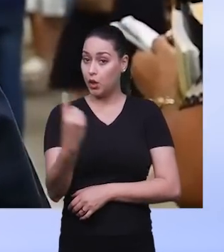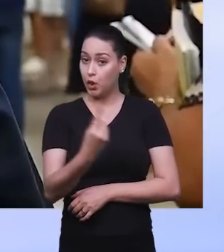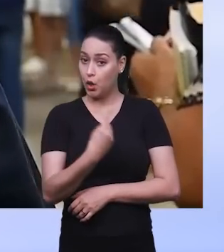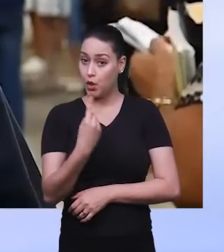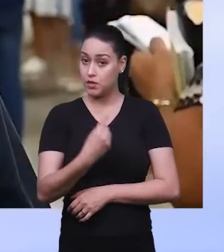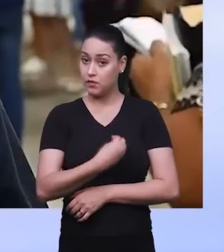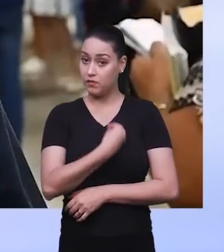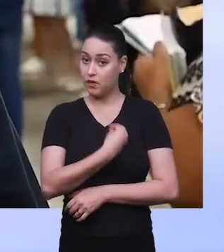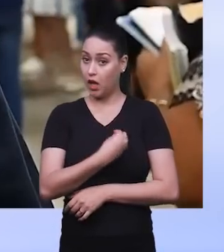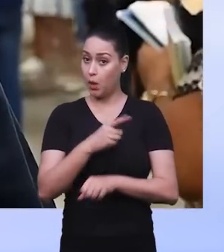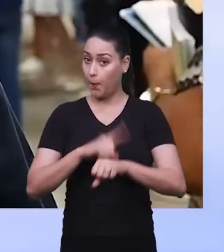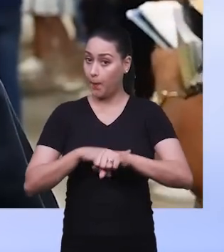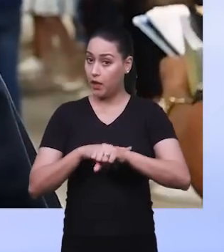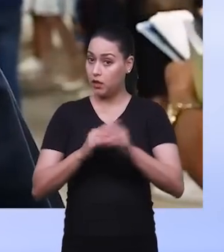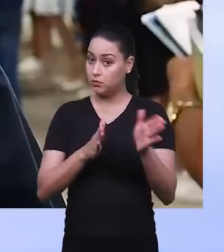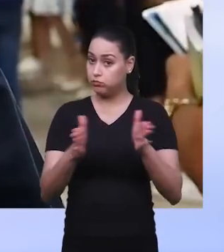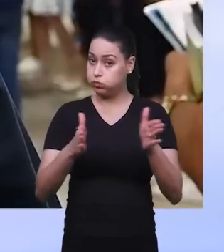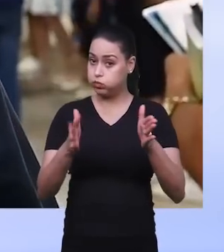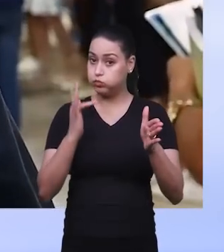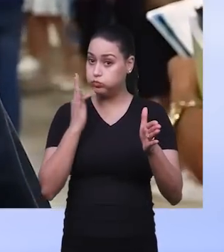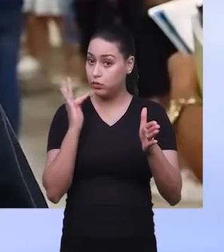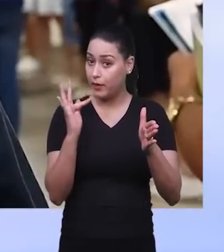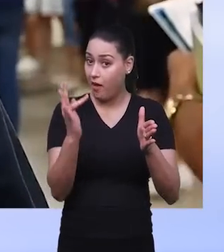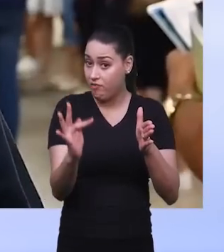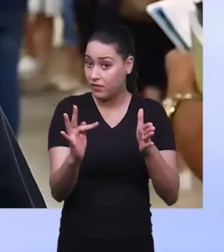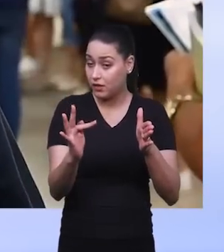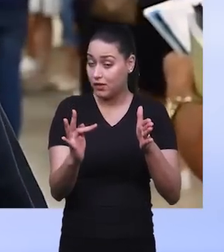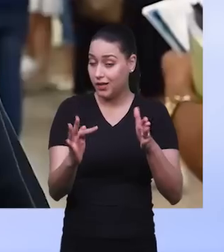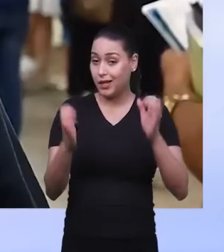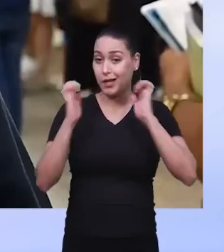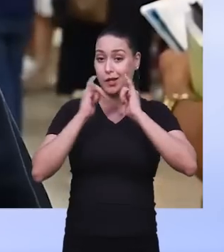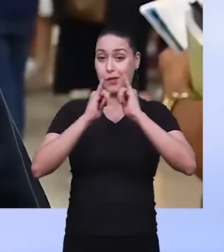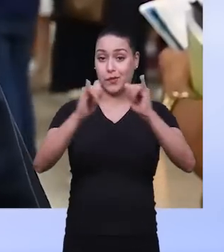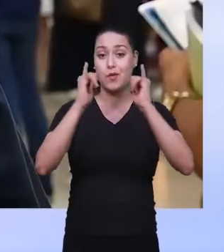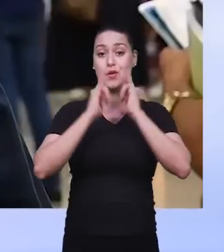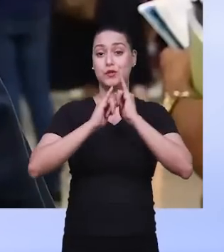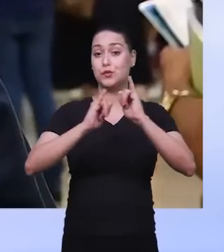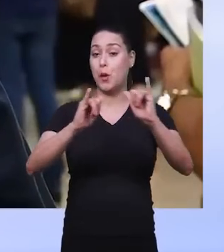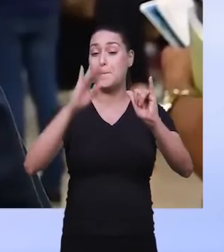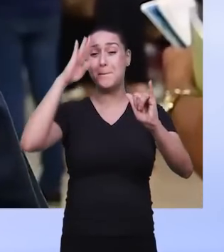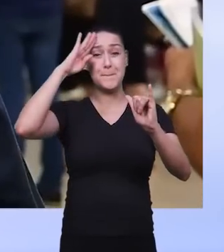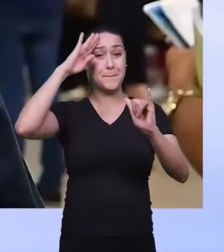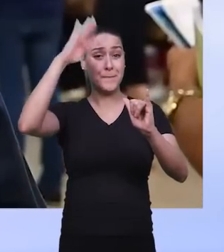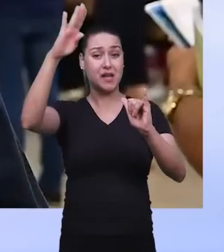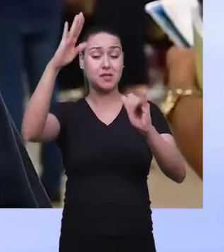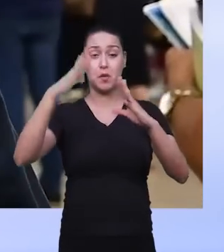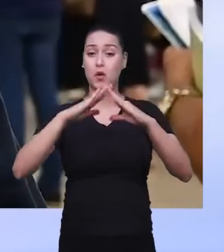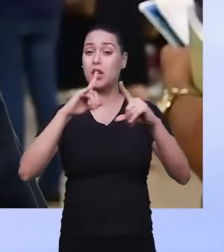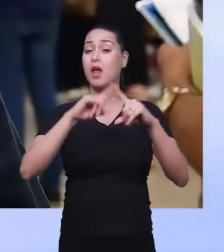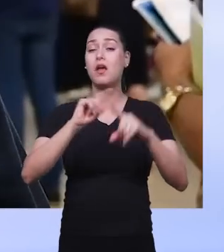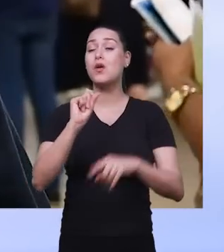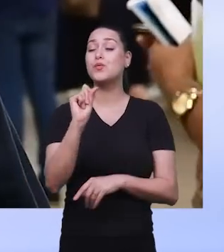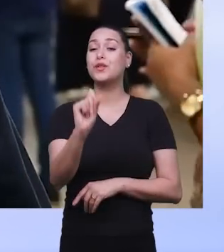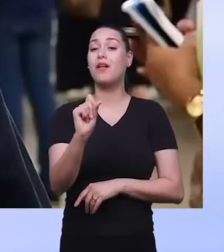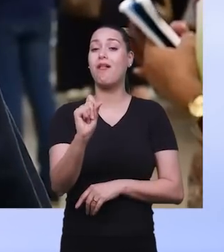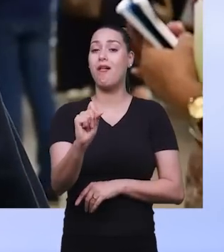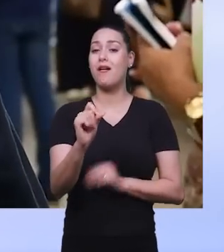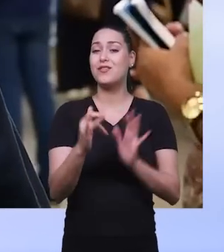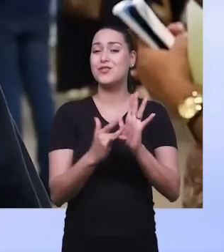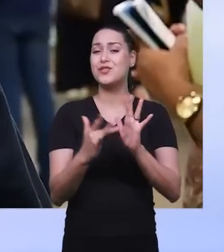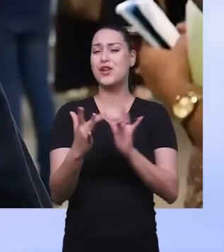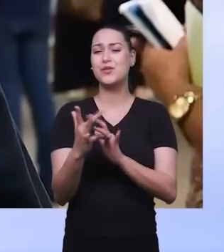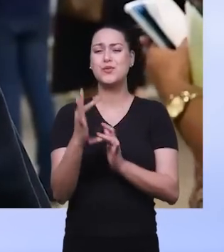estamos vivendo o tempo do breve. E a maior mensagem, a principal mensagem da igreja